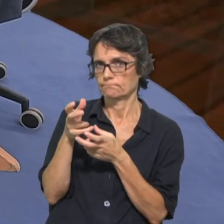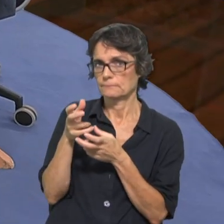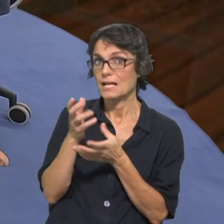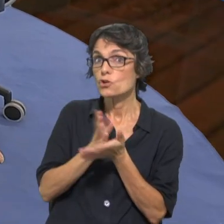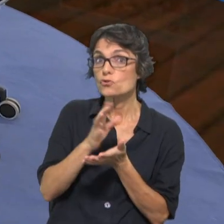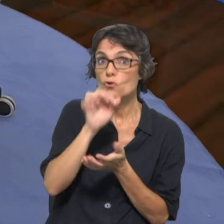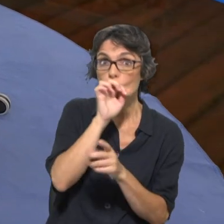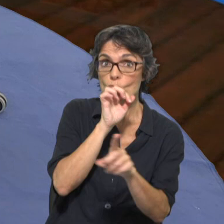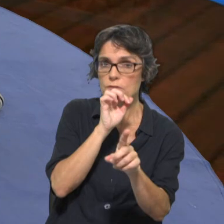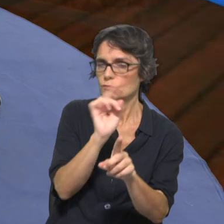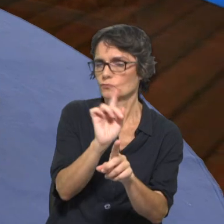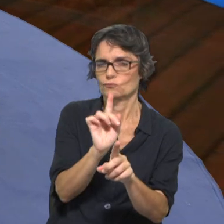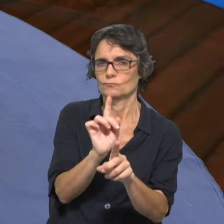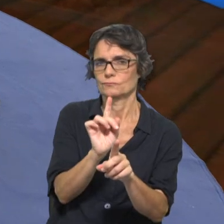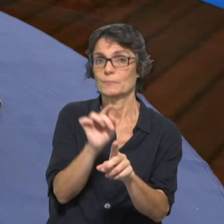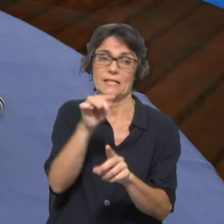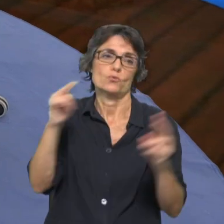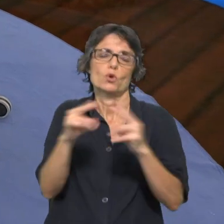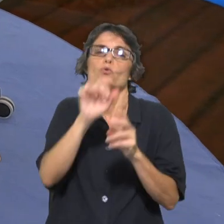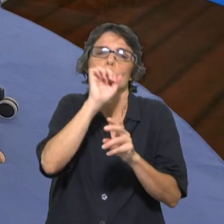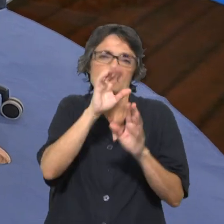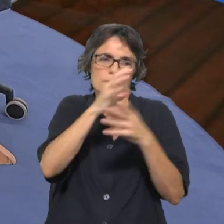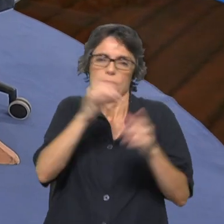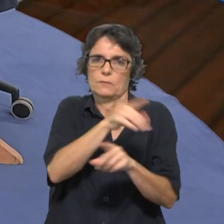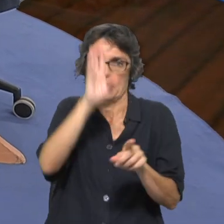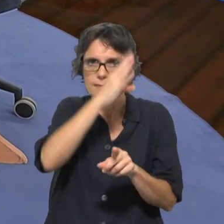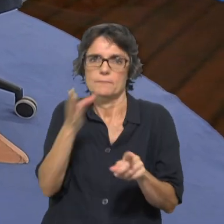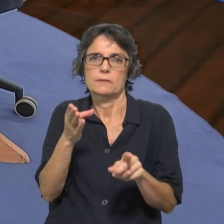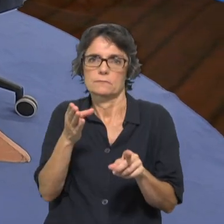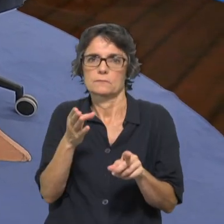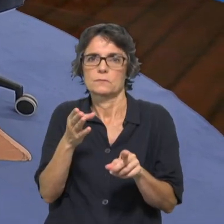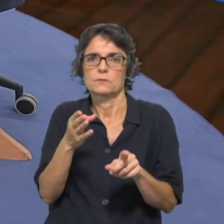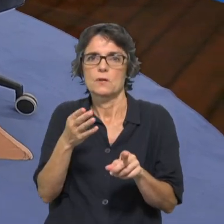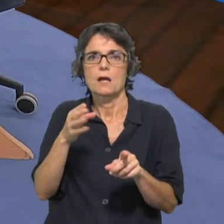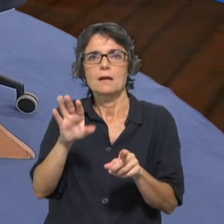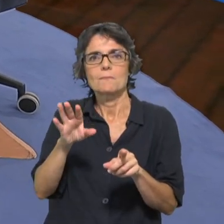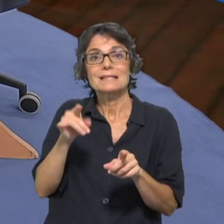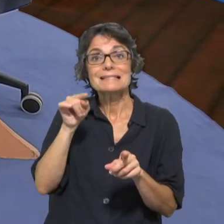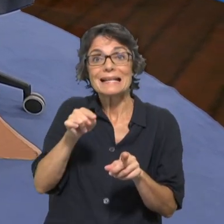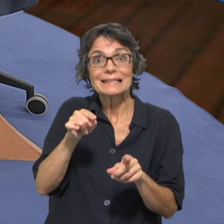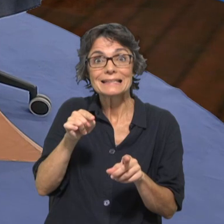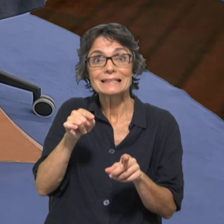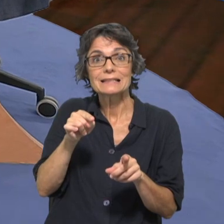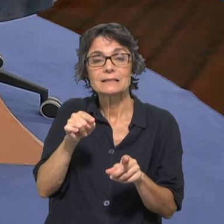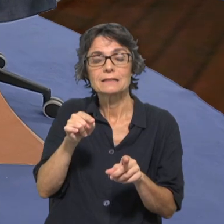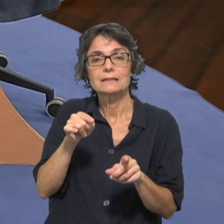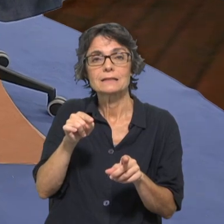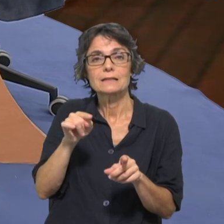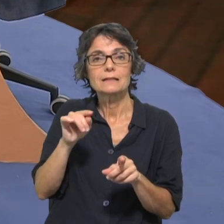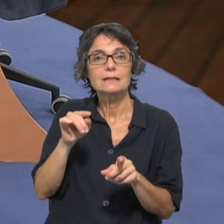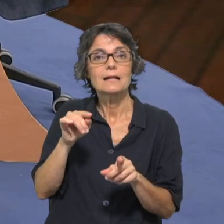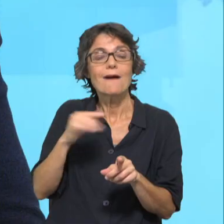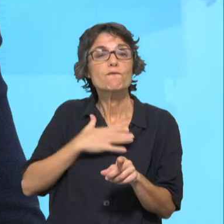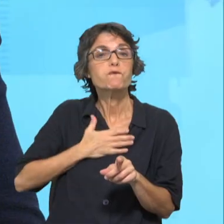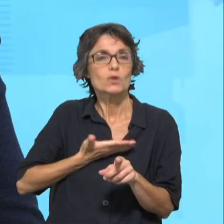bispos, portanto, o normal, digamos, entre aspas, na dinâmica da Igreja é escutar os bispos.